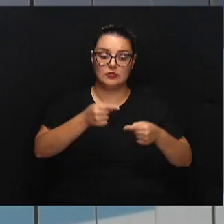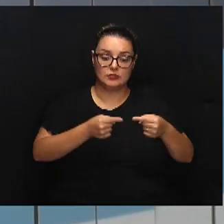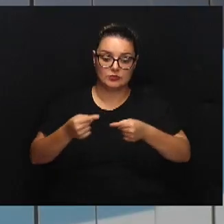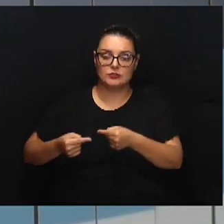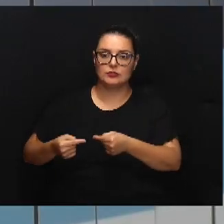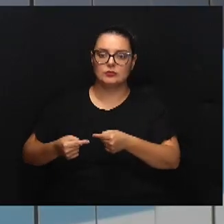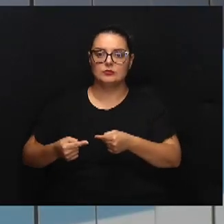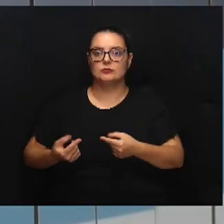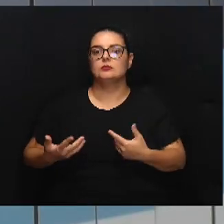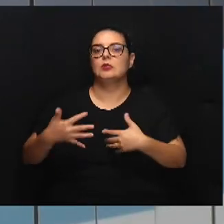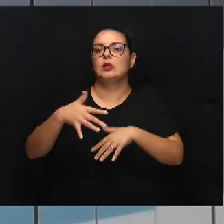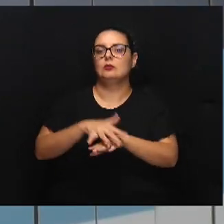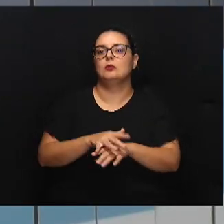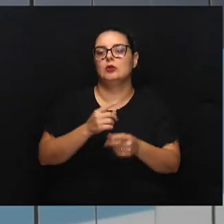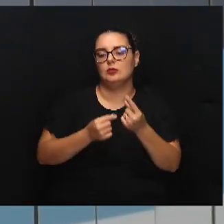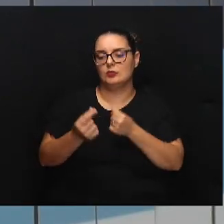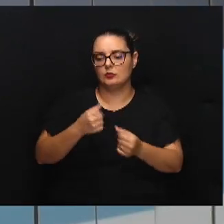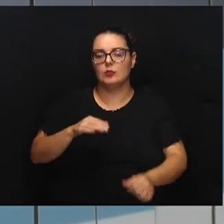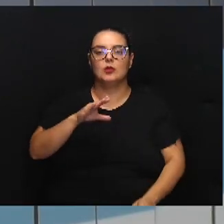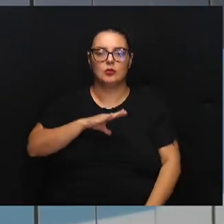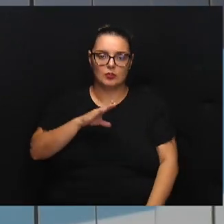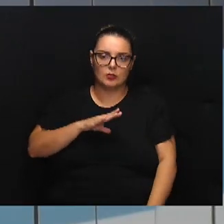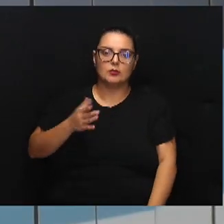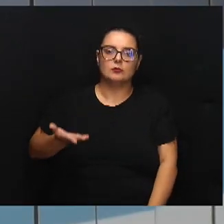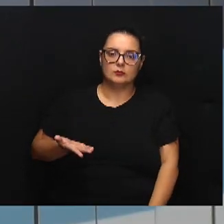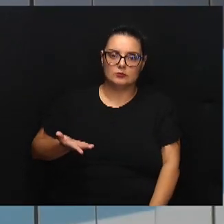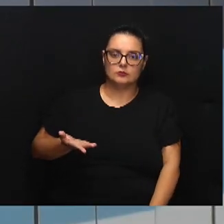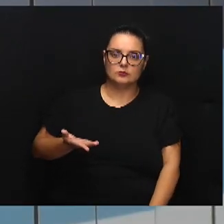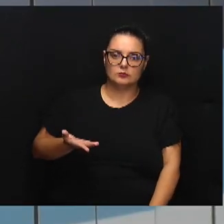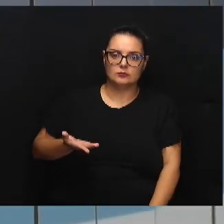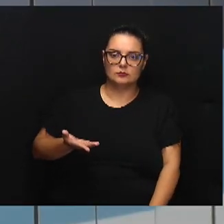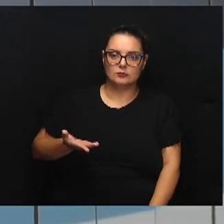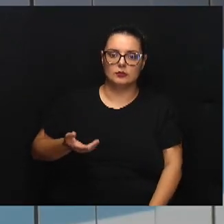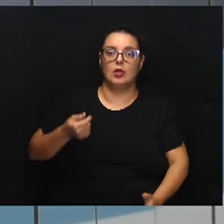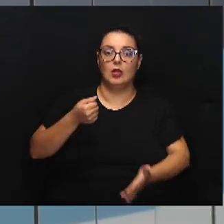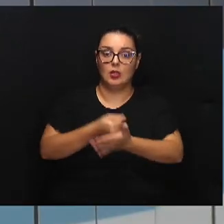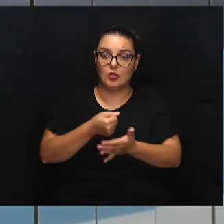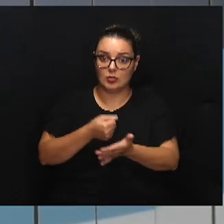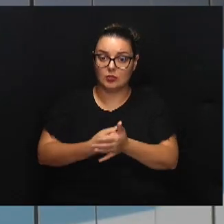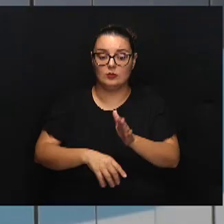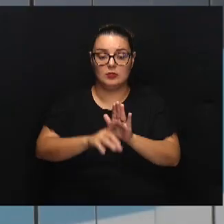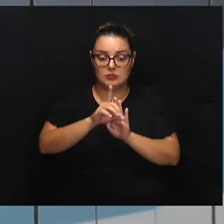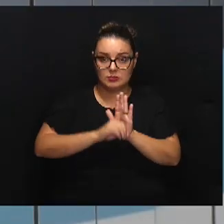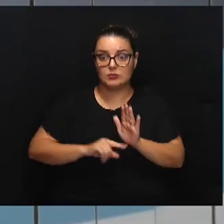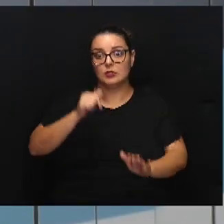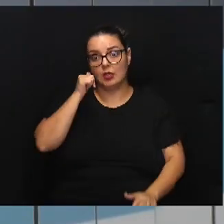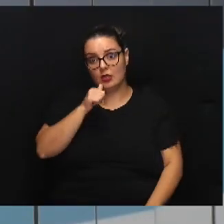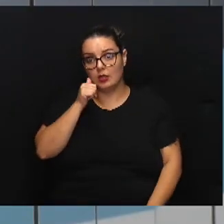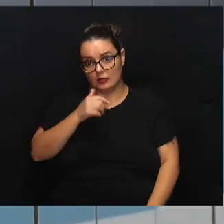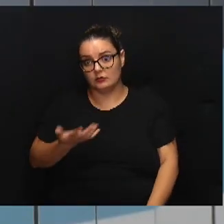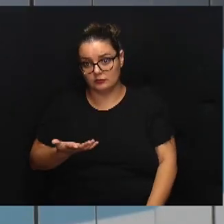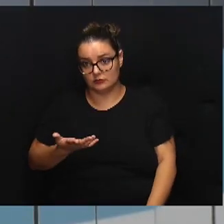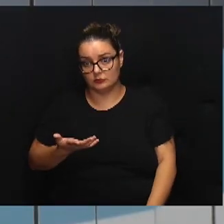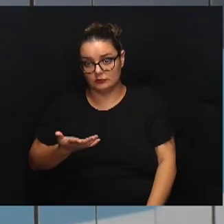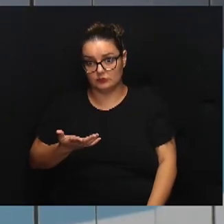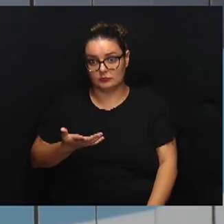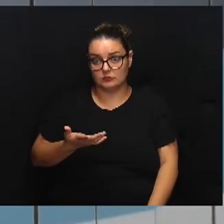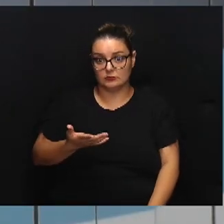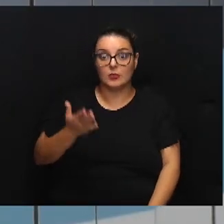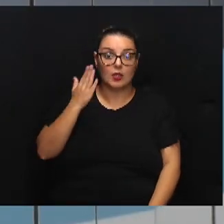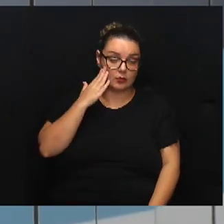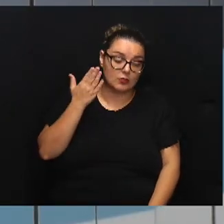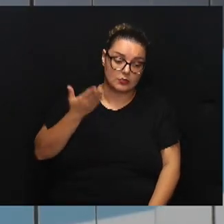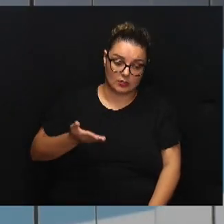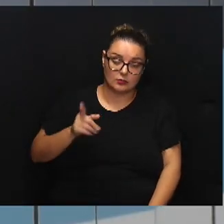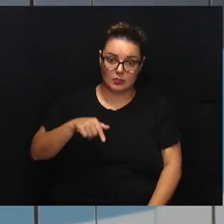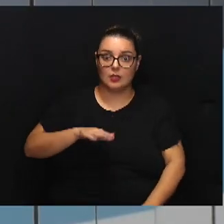e incluir no orçamento do município a garantia desses direitos para as mulheres. E entendo que essa é